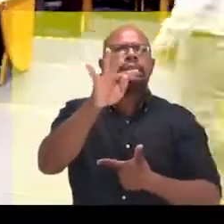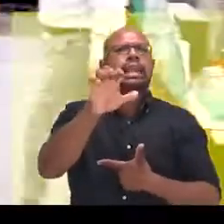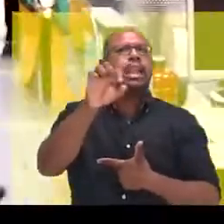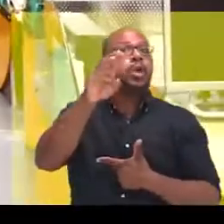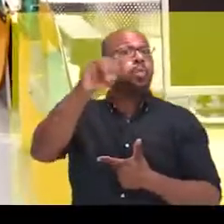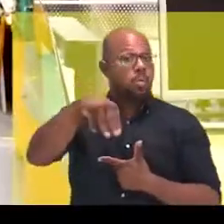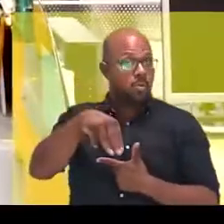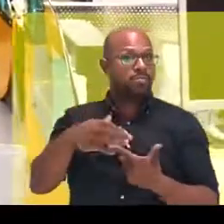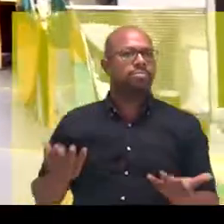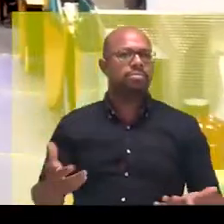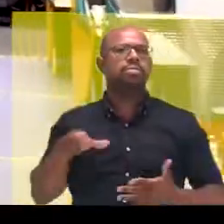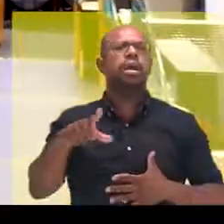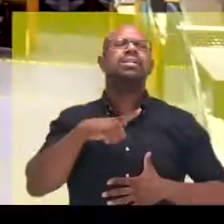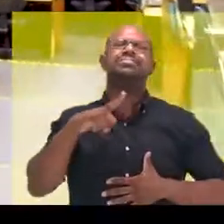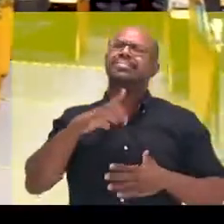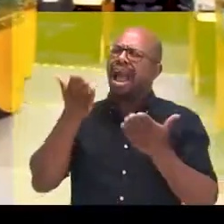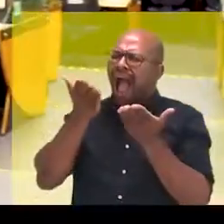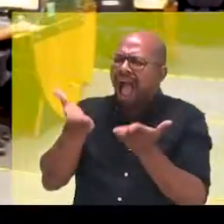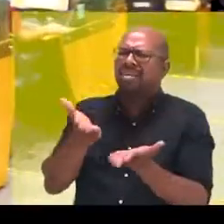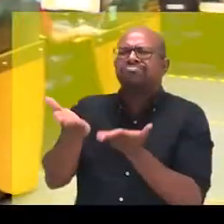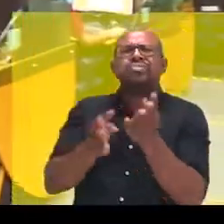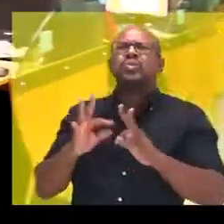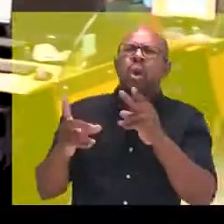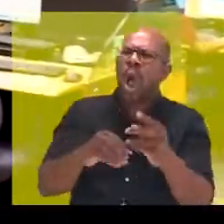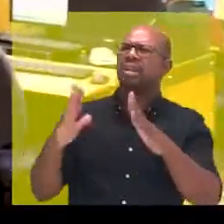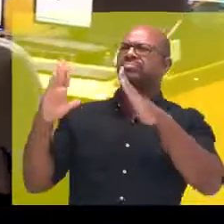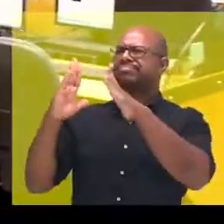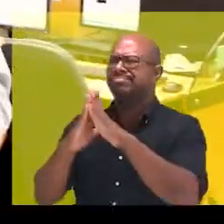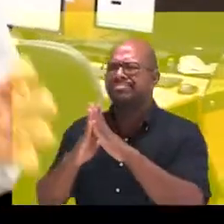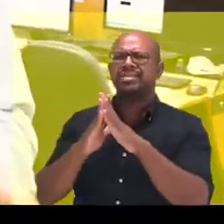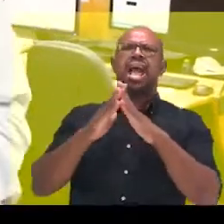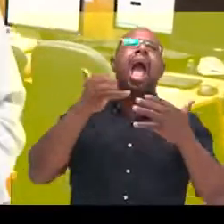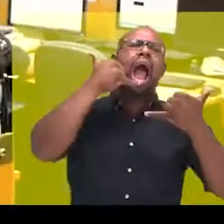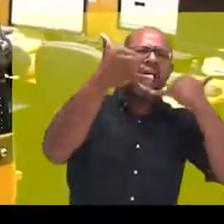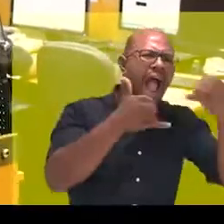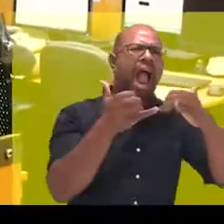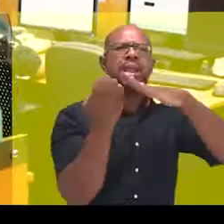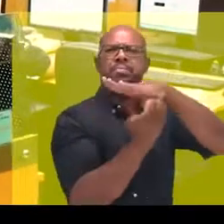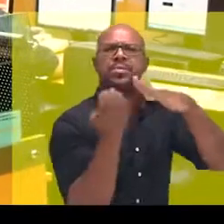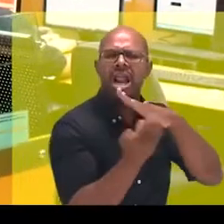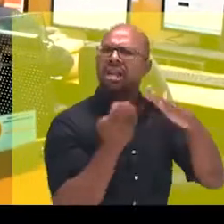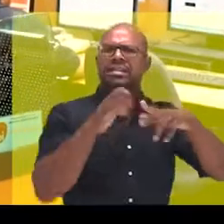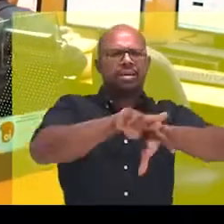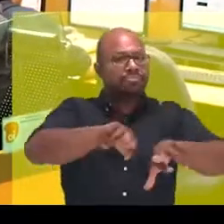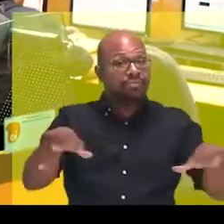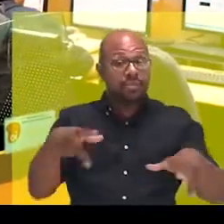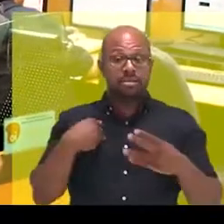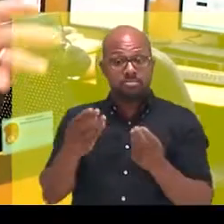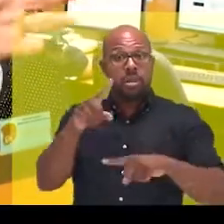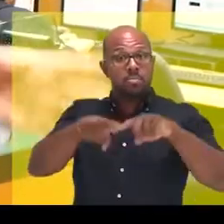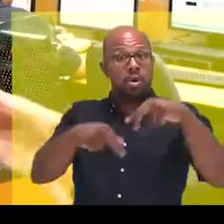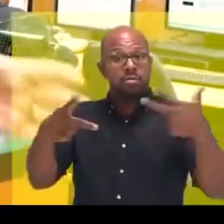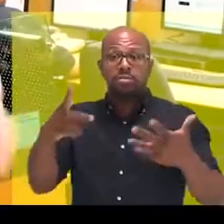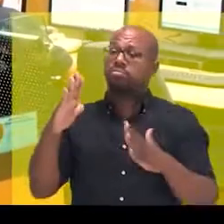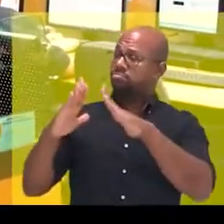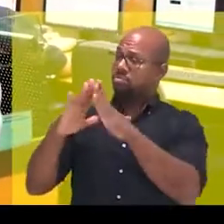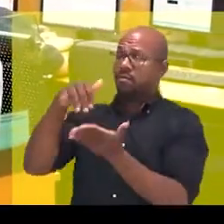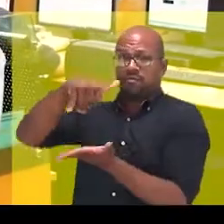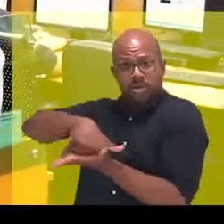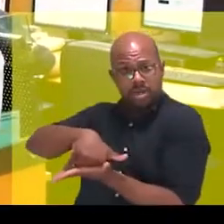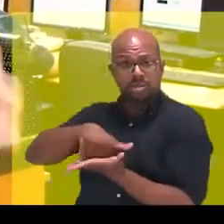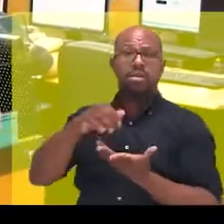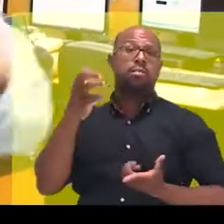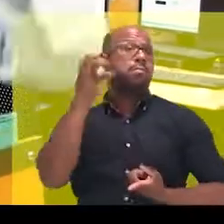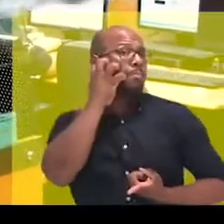telecom. Atendemos a todos os perfis, residencial, mobilidade, corporativa e empresarial. Entregamos os produtos fixa,